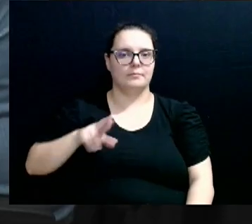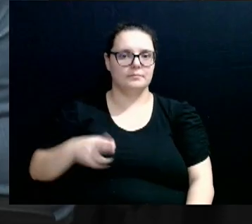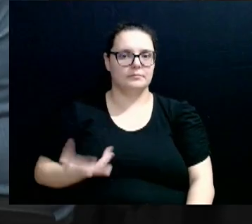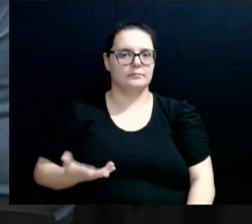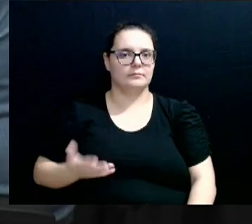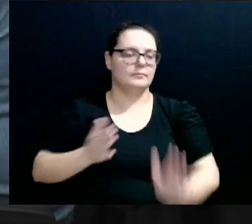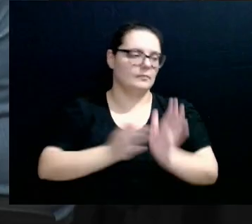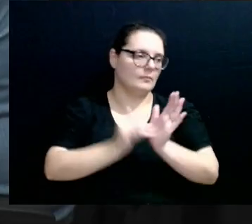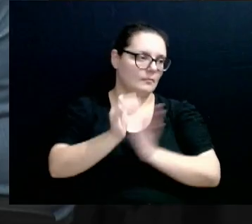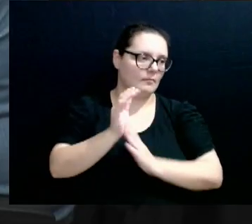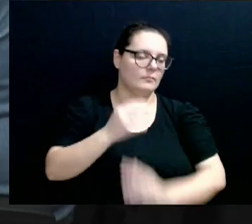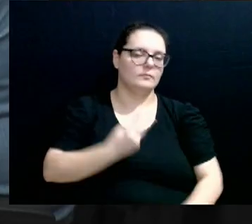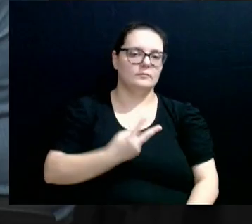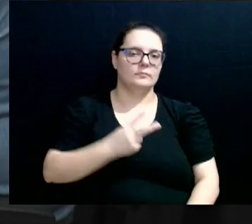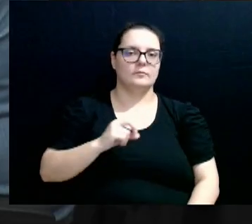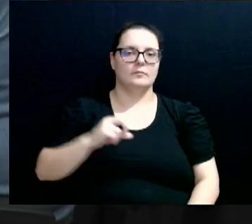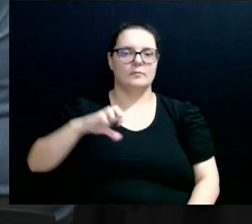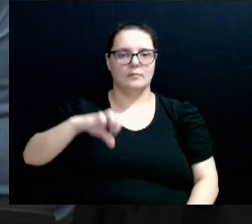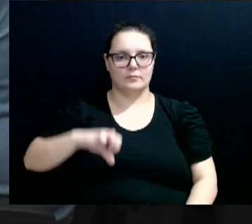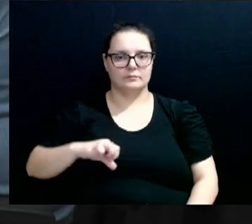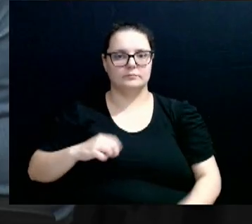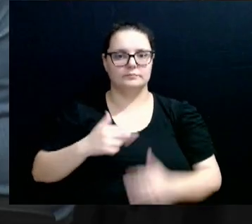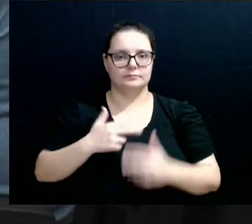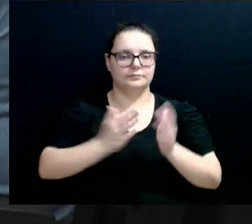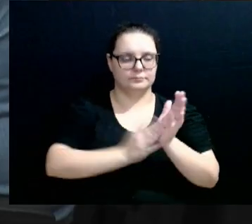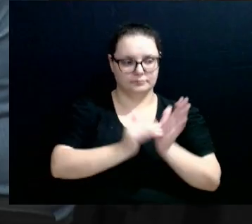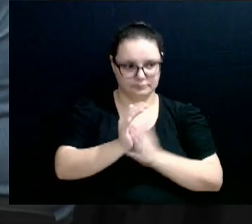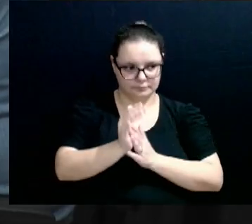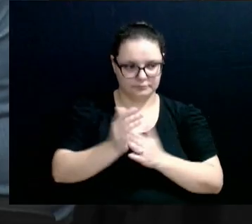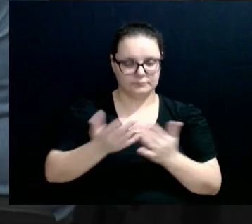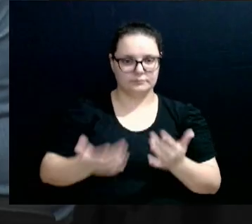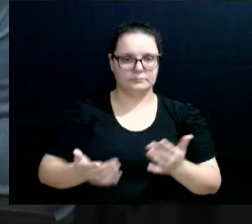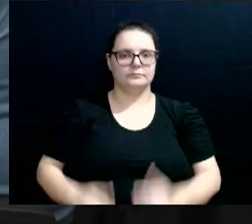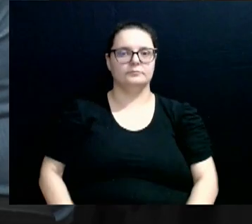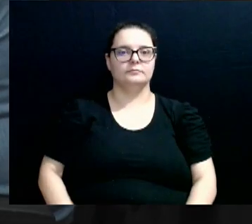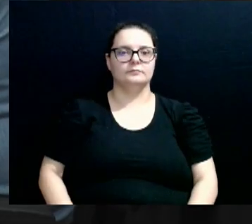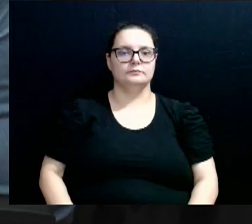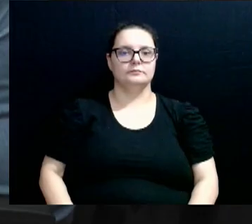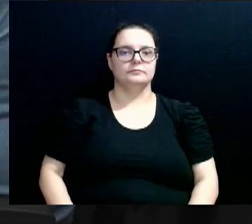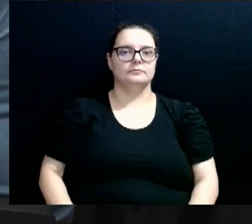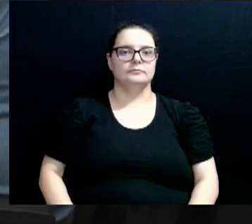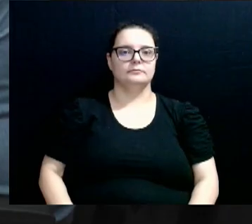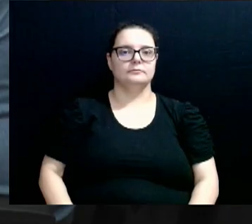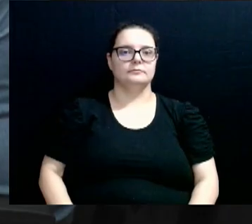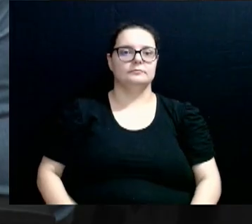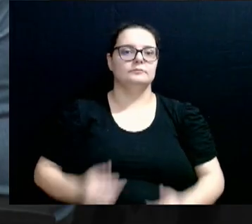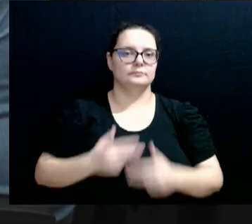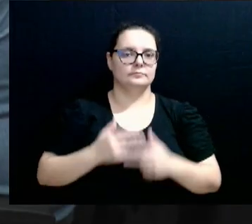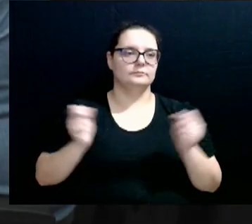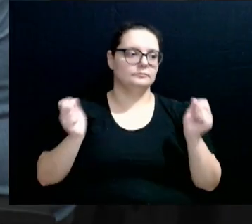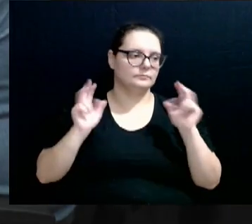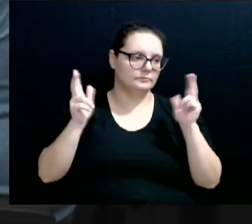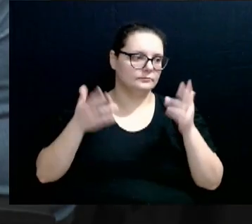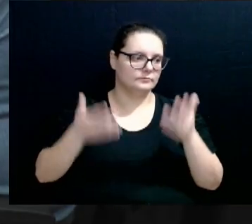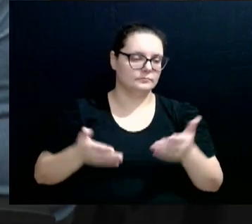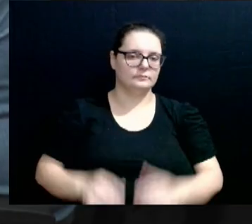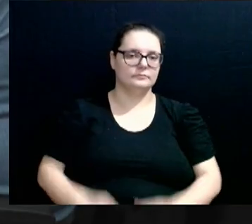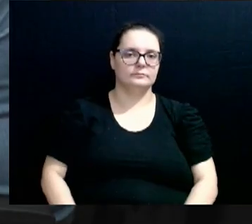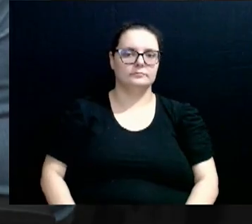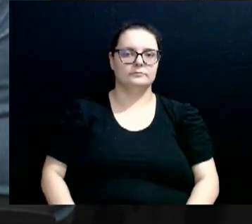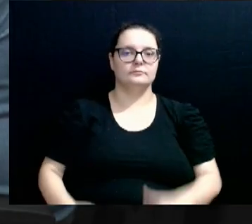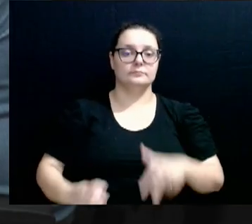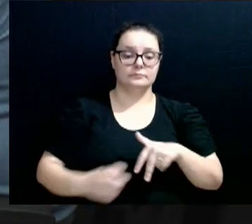2009. Essa coisa do concurso público é algo que a gente tem destacado aqui, né, no Vozes Negras, porque